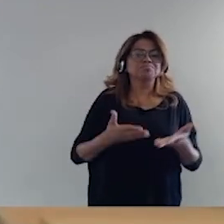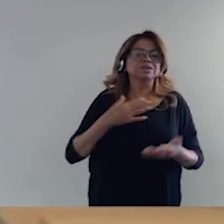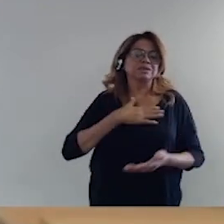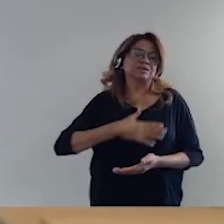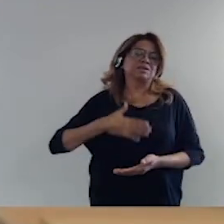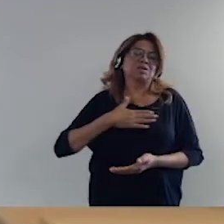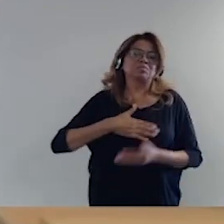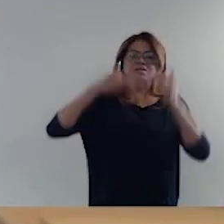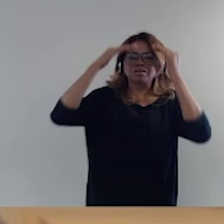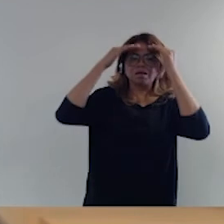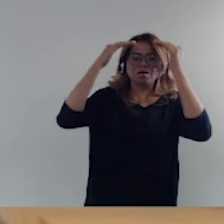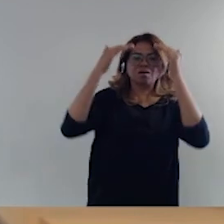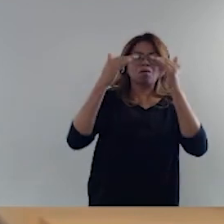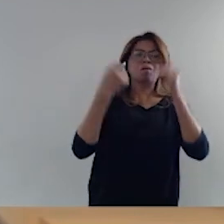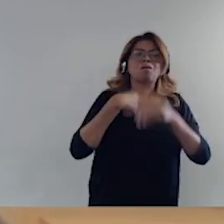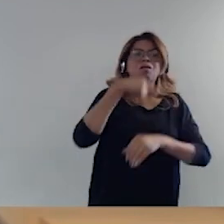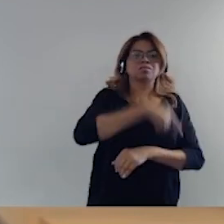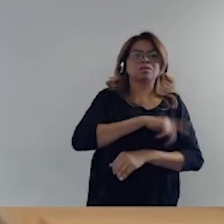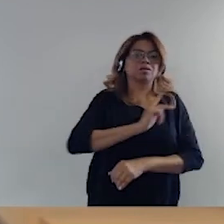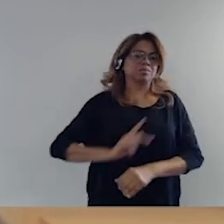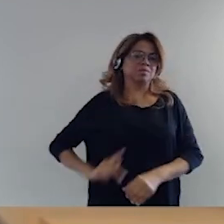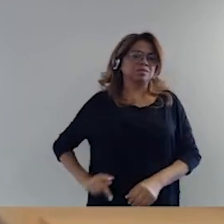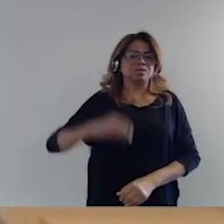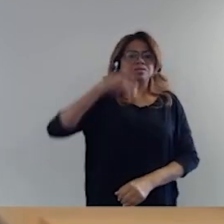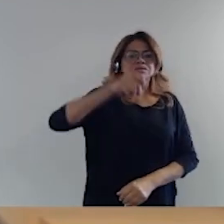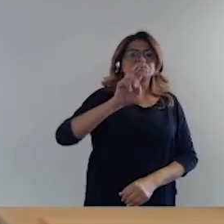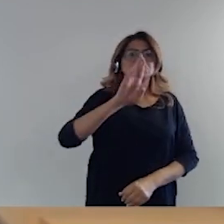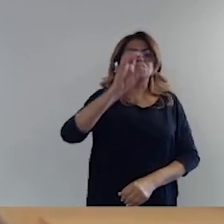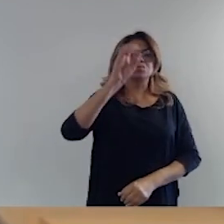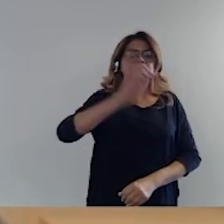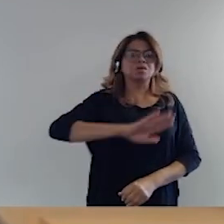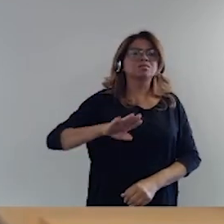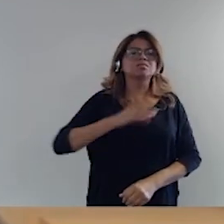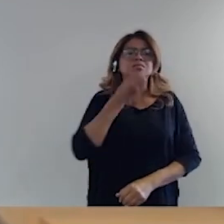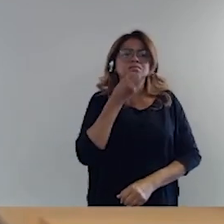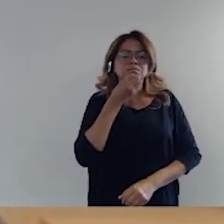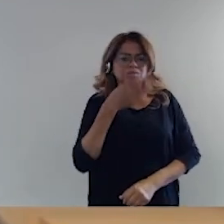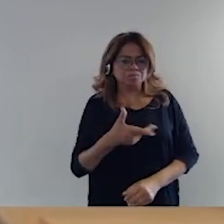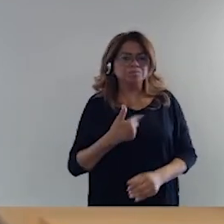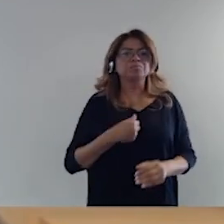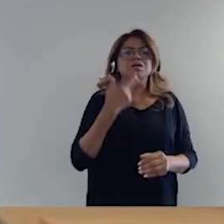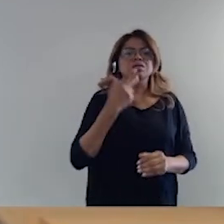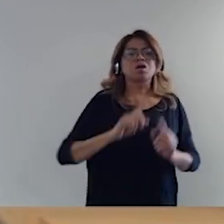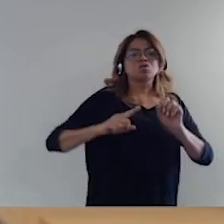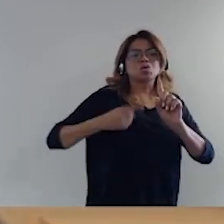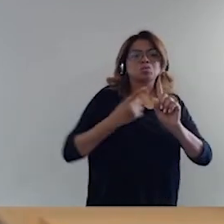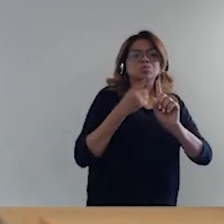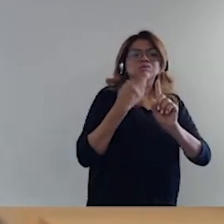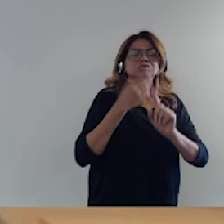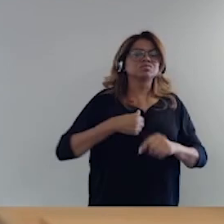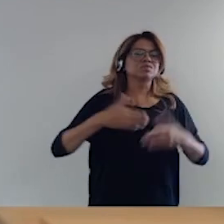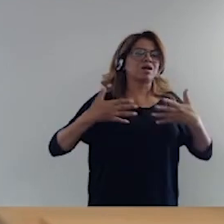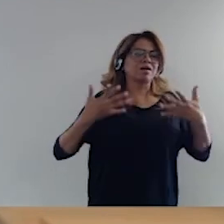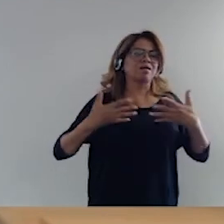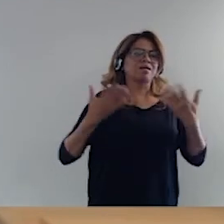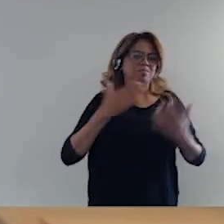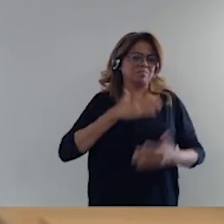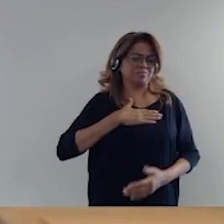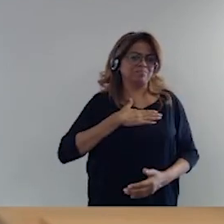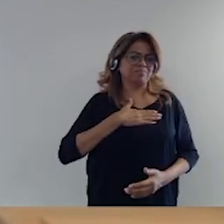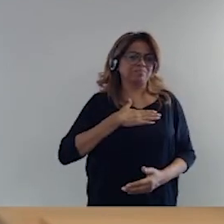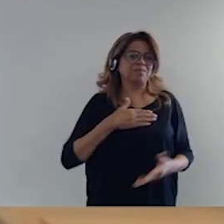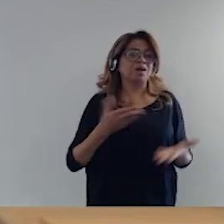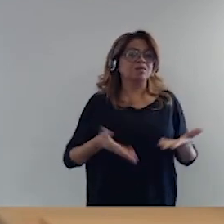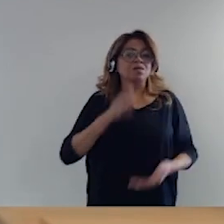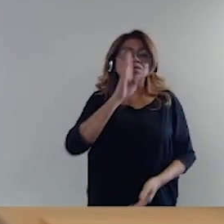sob a presidência do Marcos é igualmente um motivo de alegria para mim. Eu